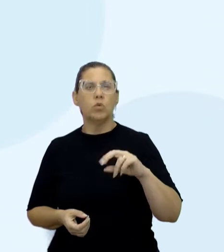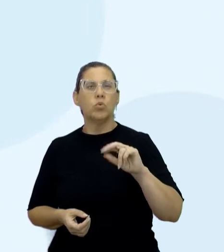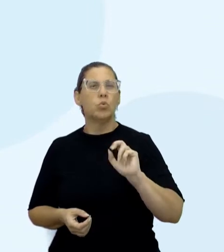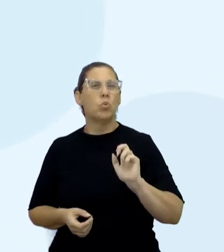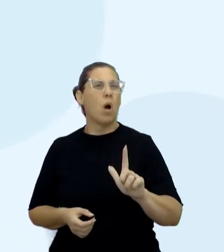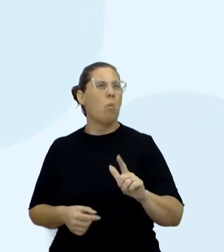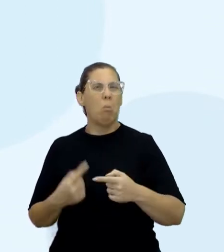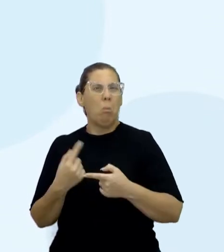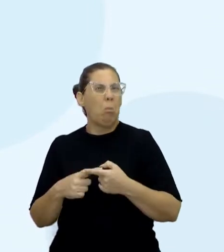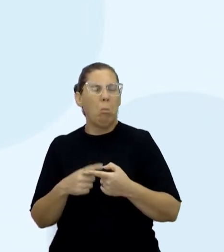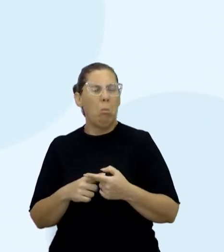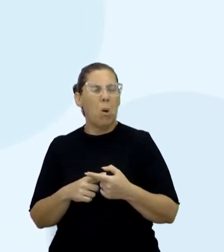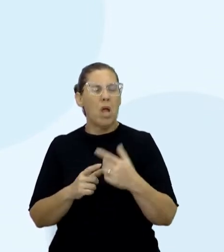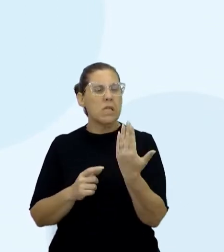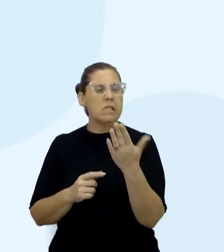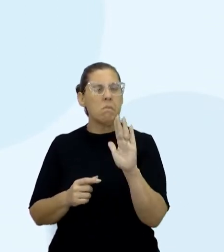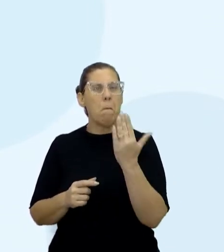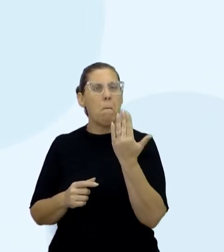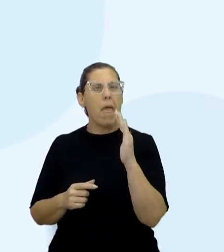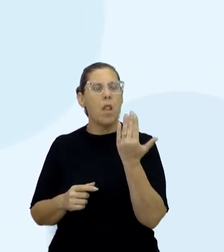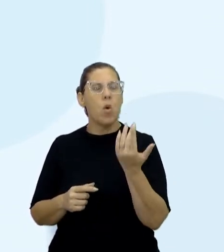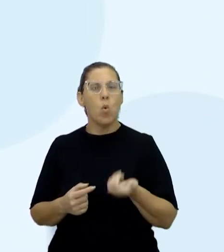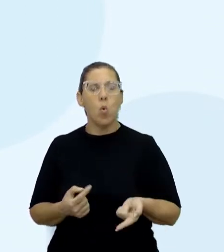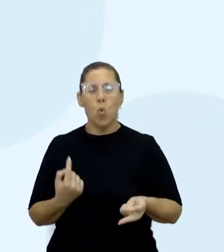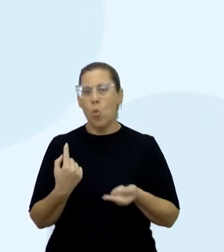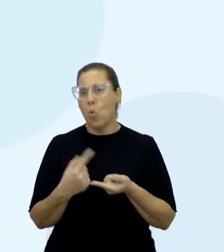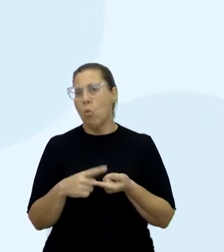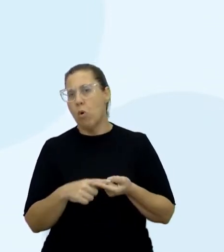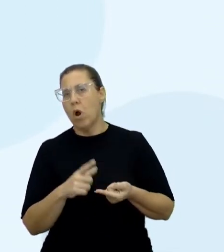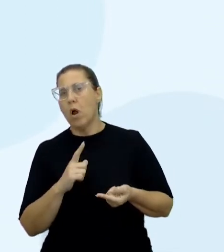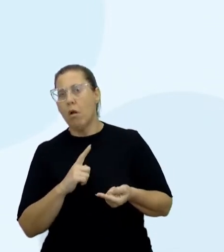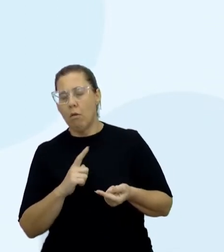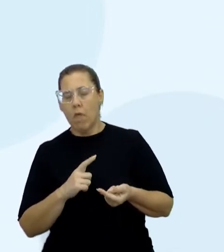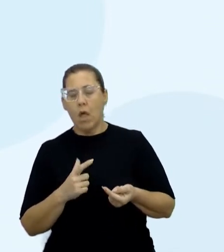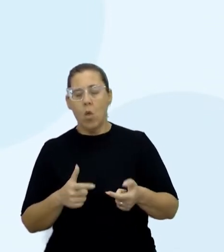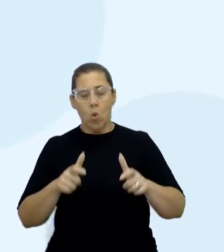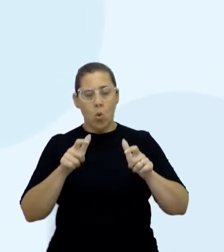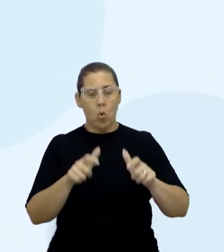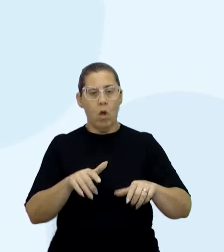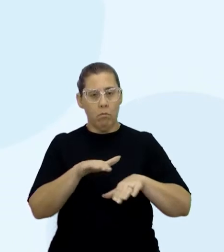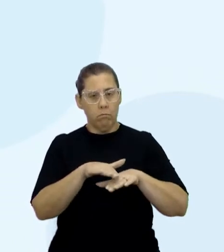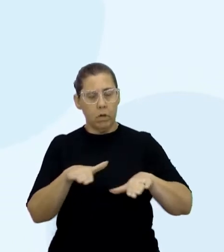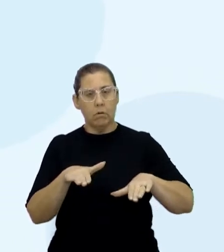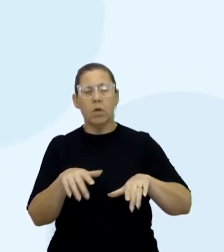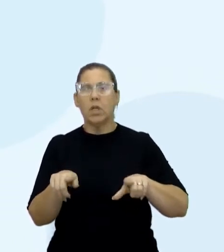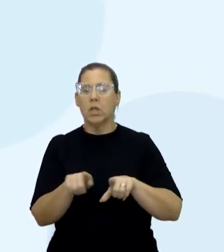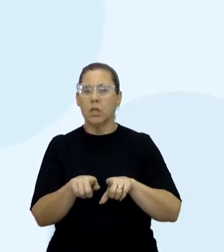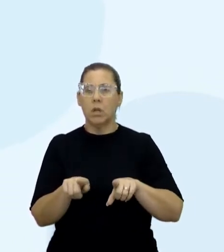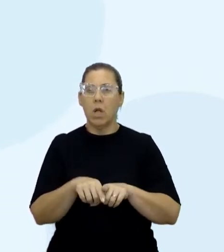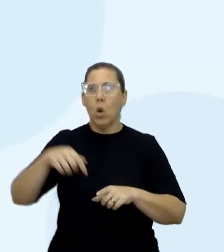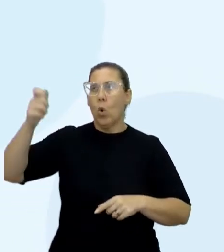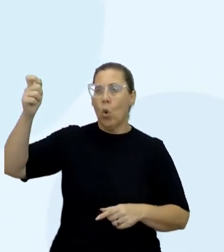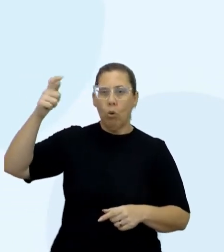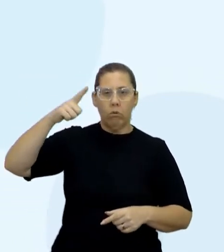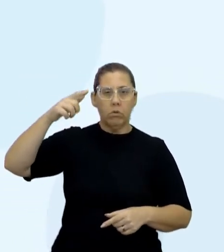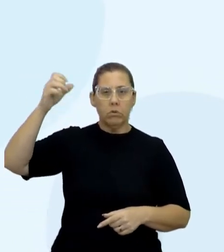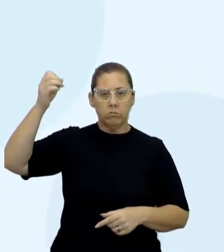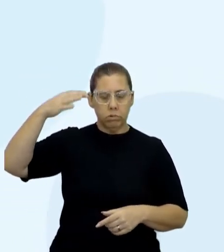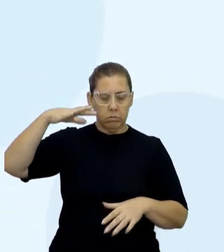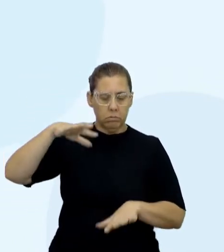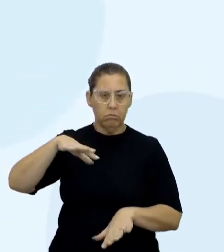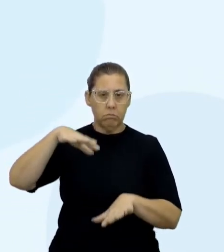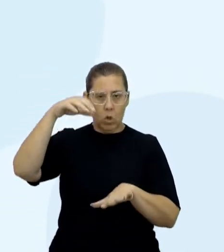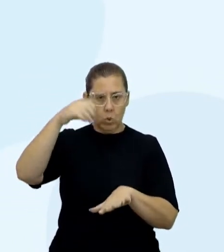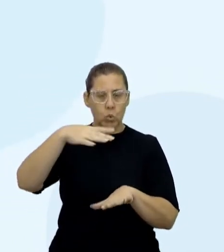está falando de espelho? Porque a gente tem superfícies que vão refletir raios luminosos e de repente eu